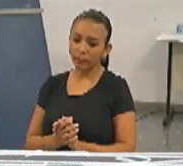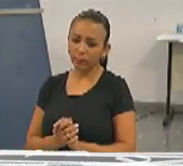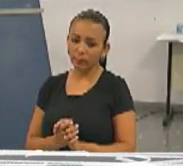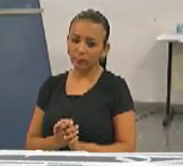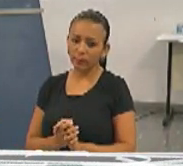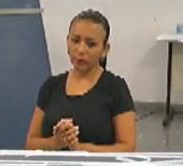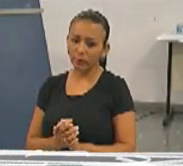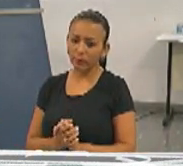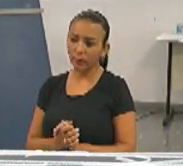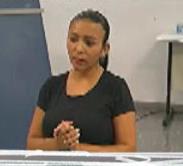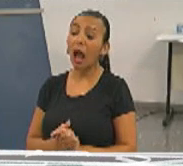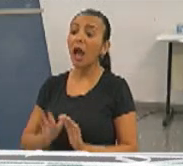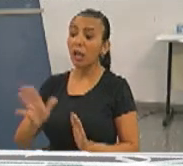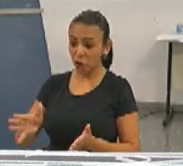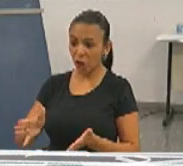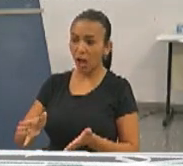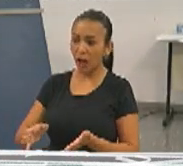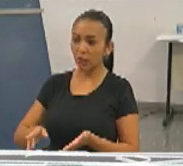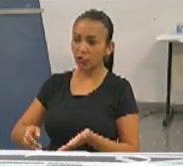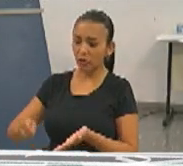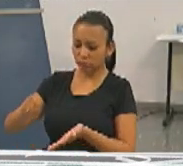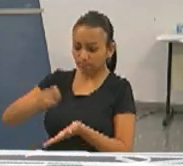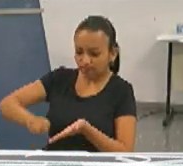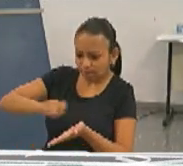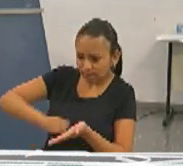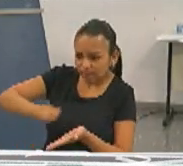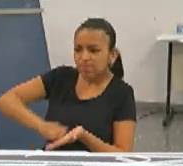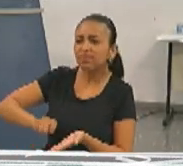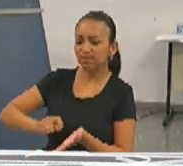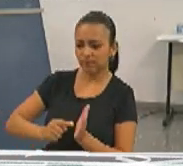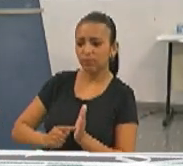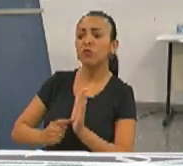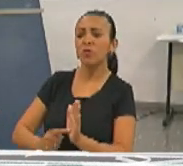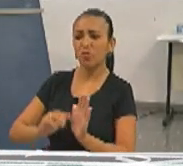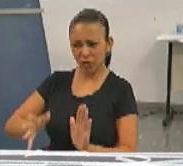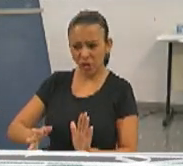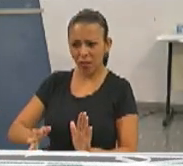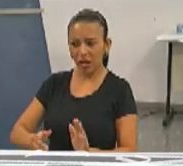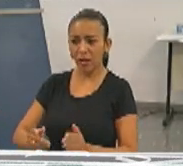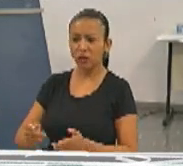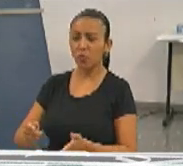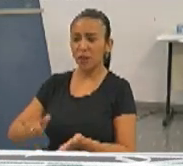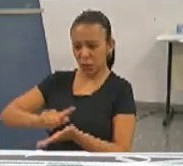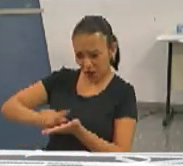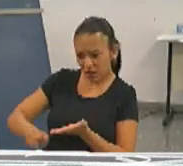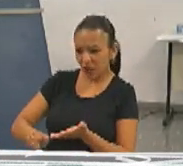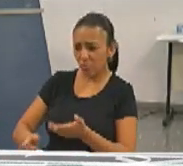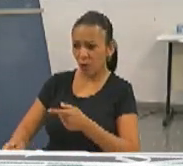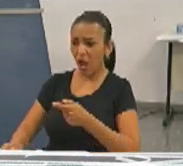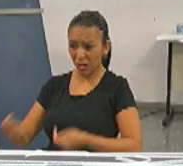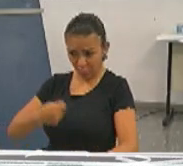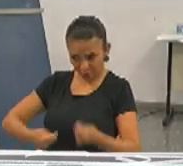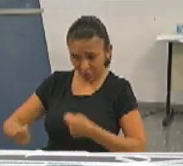foi feita uma advertência para nós sobre o gerente administrativo e